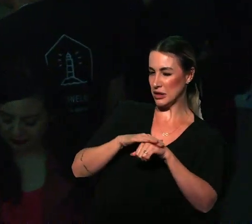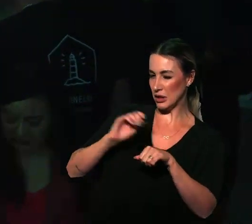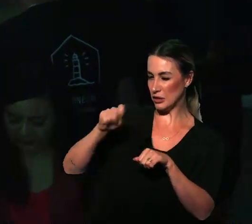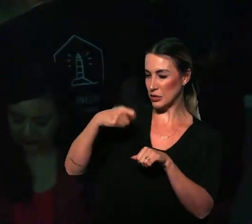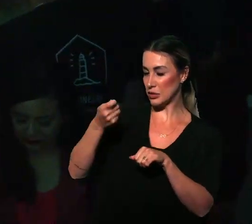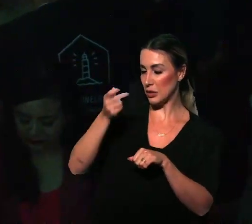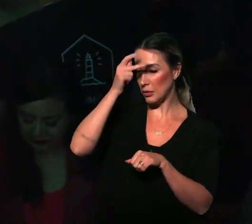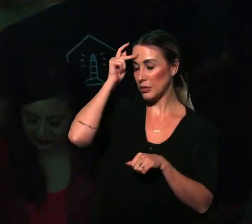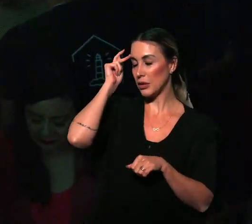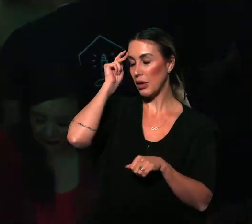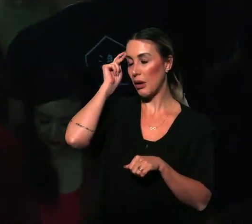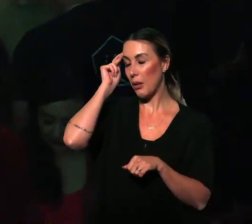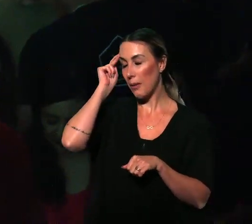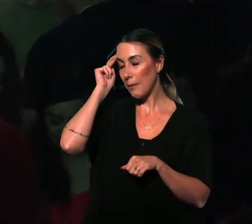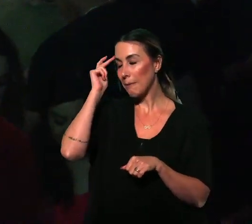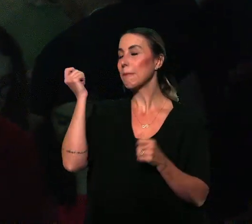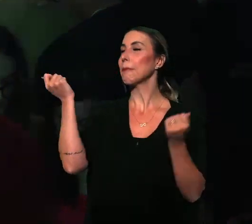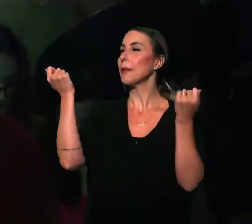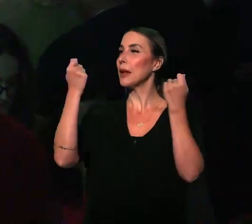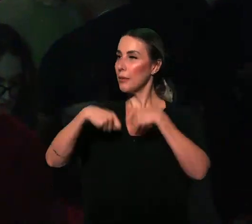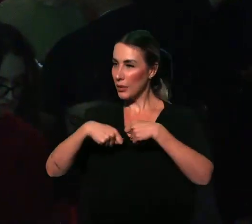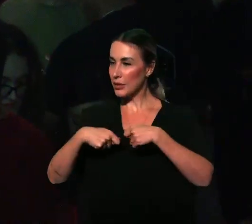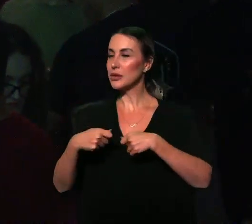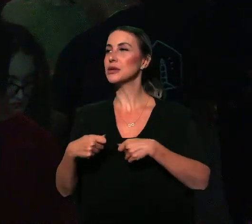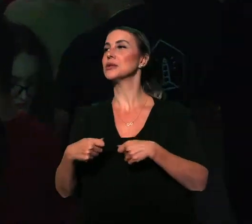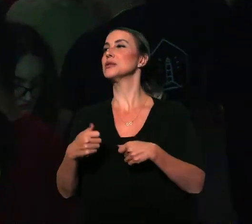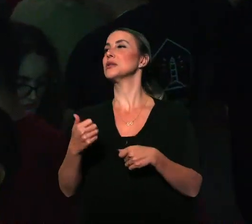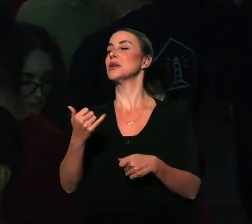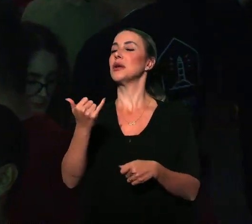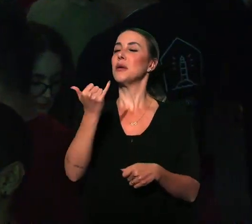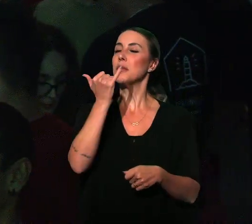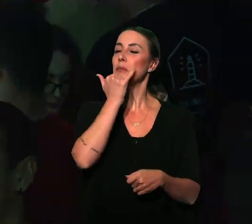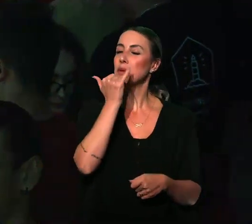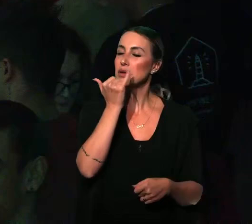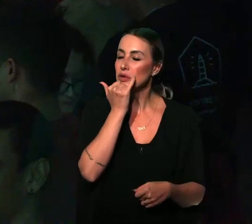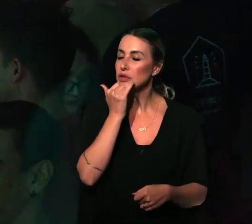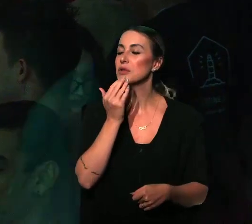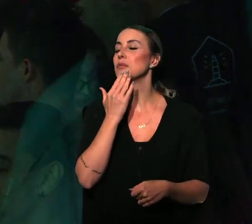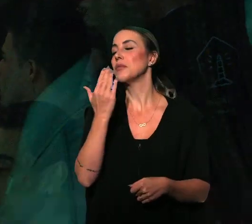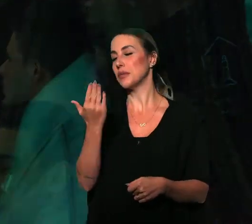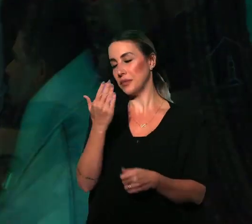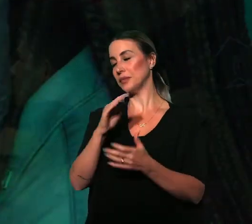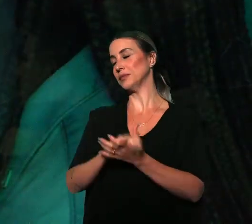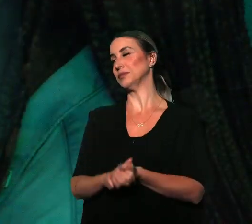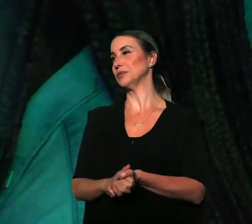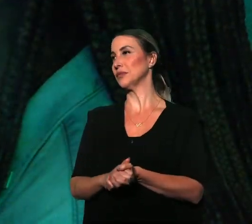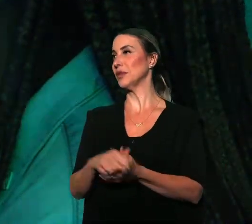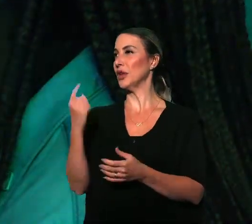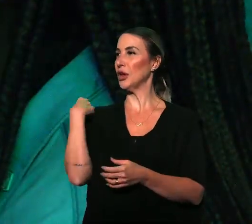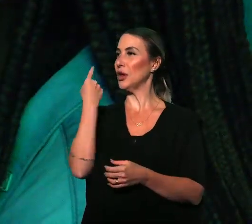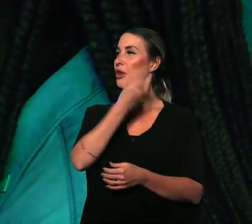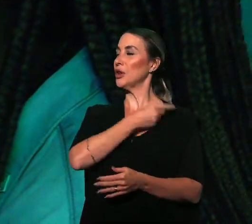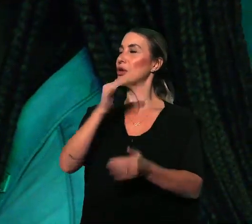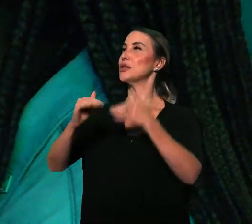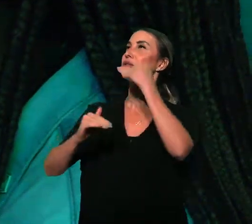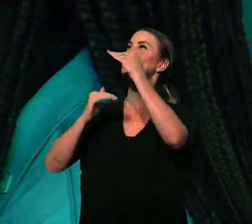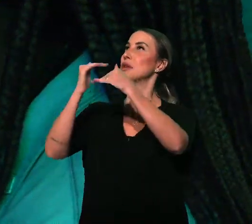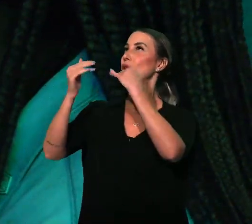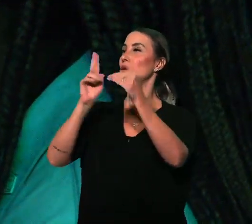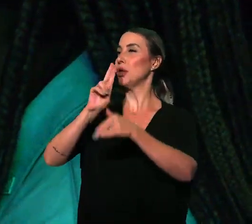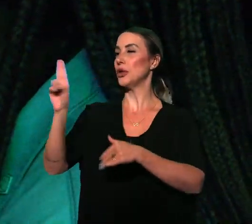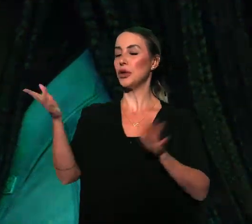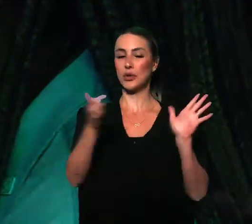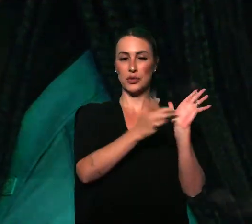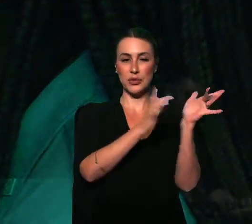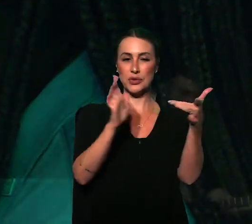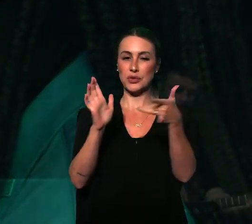pedir perdão em nome de Jesus. Nós queremos crescer, Deus, em nome de Jesus. Essa é a nossa